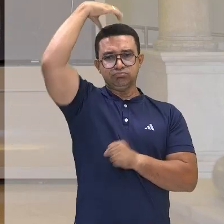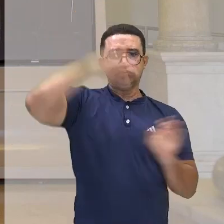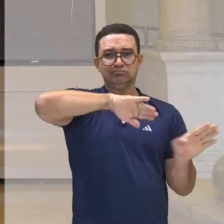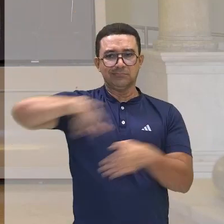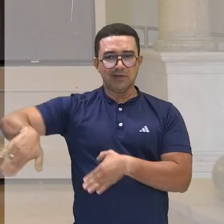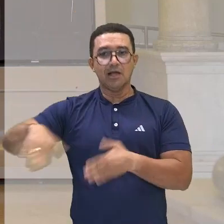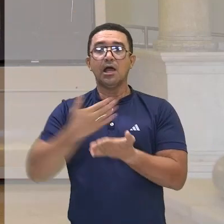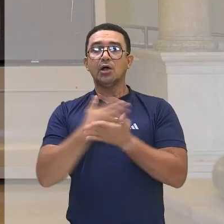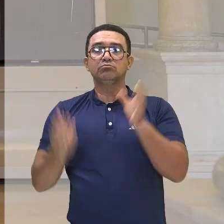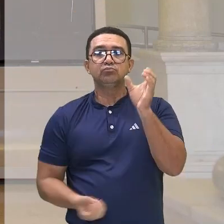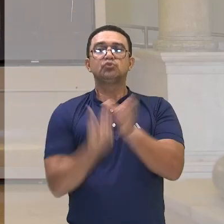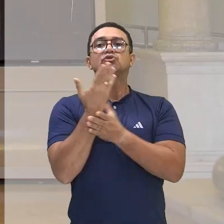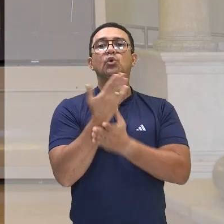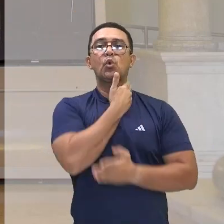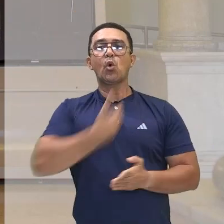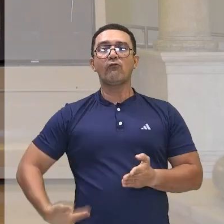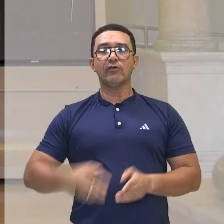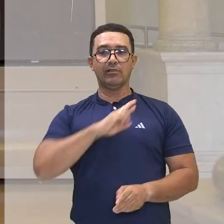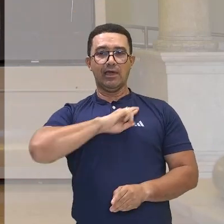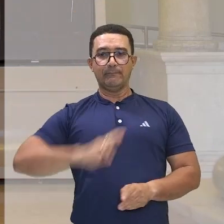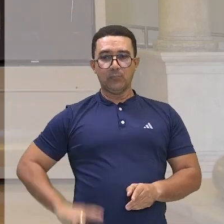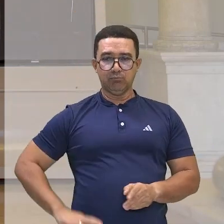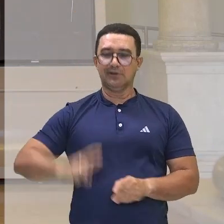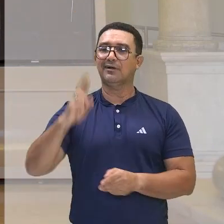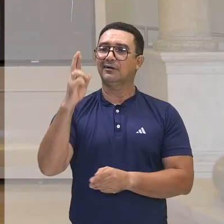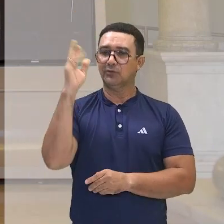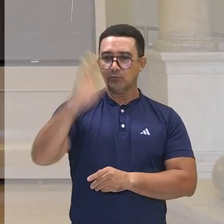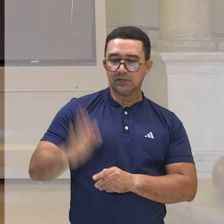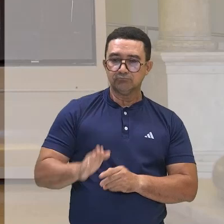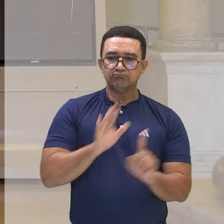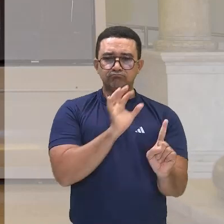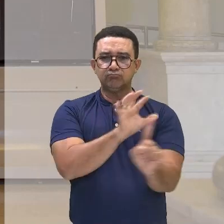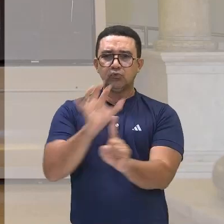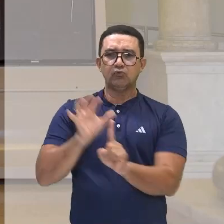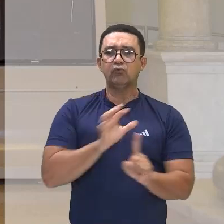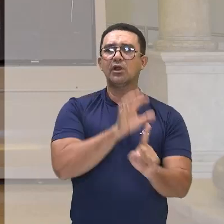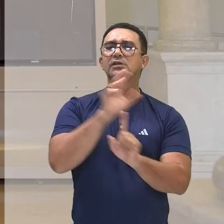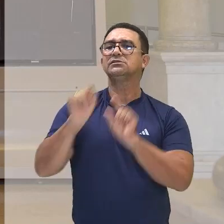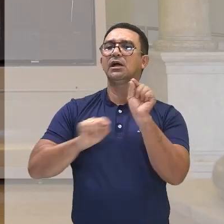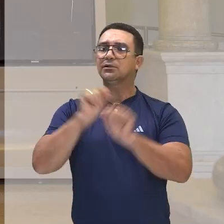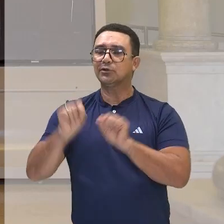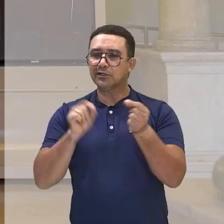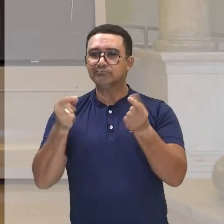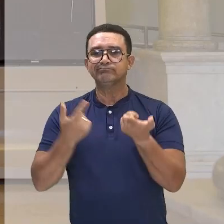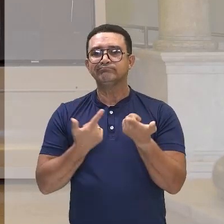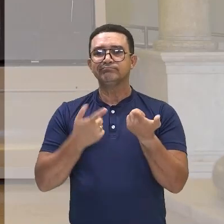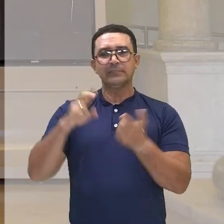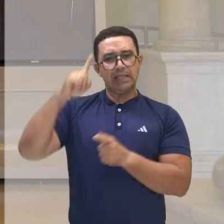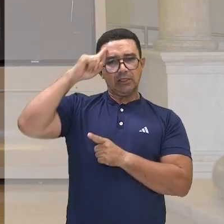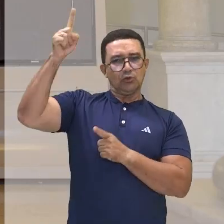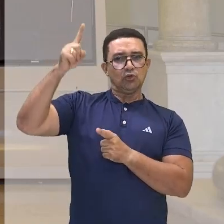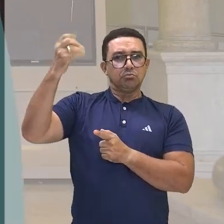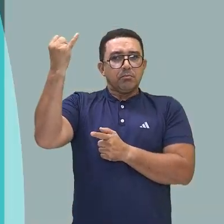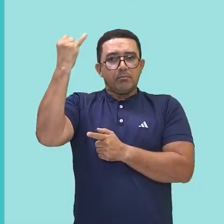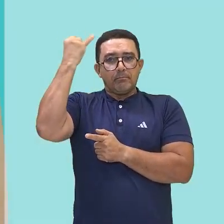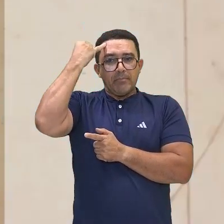uma república do Brasil, muito influenciada principalmente pelos ideais